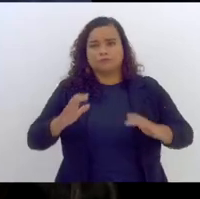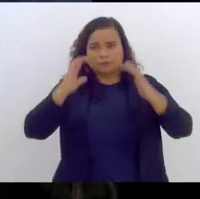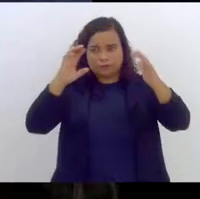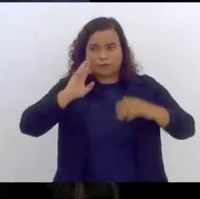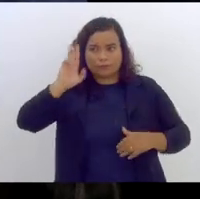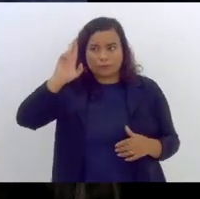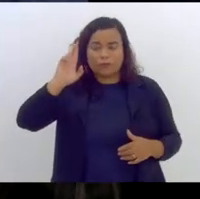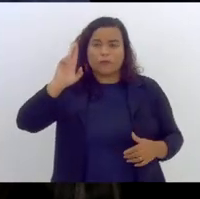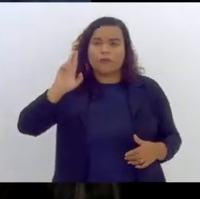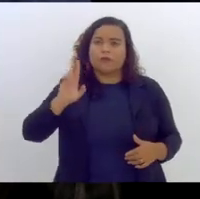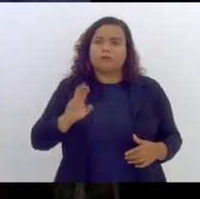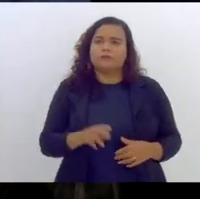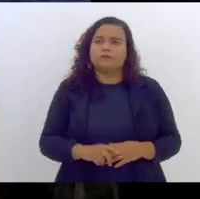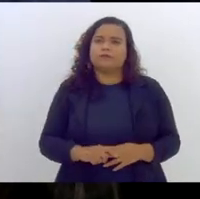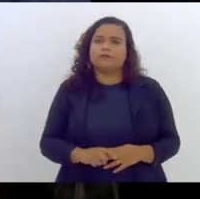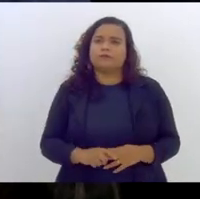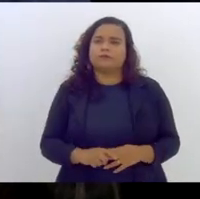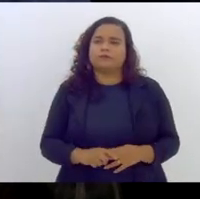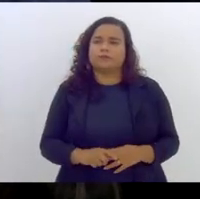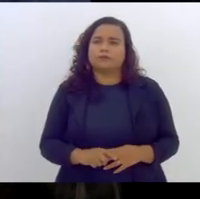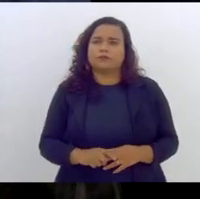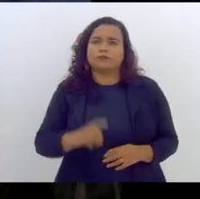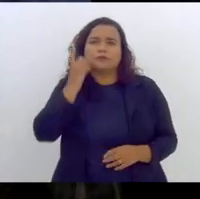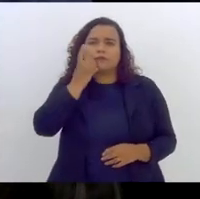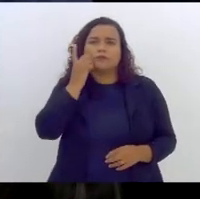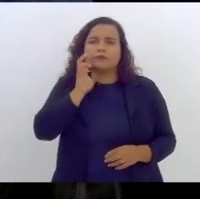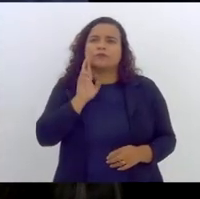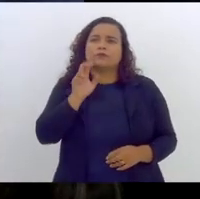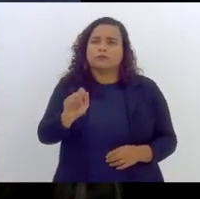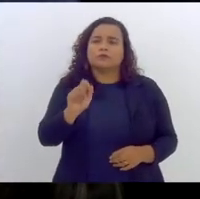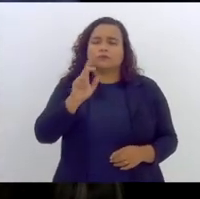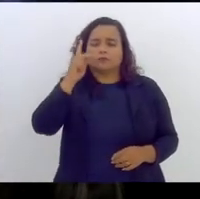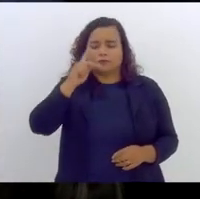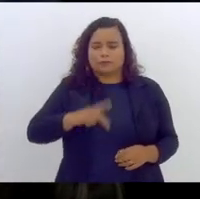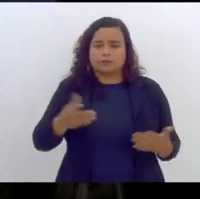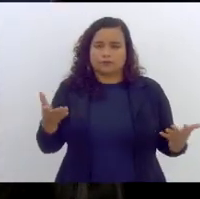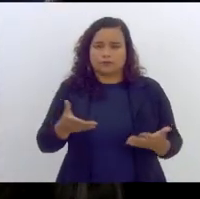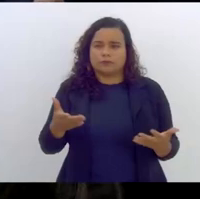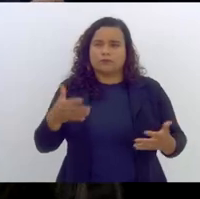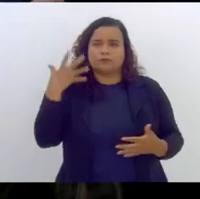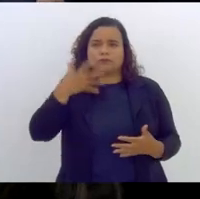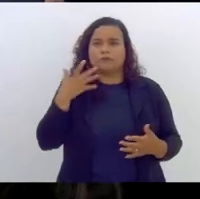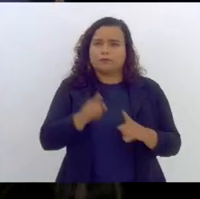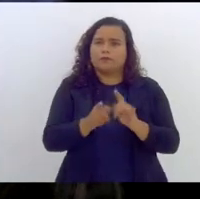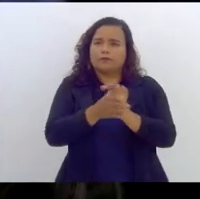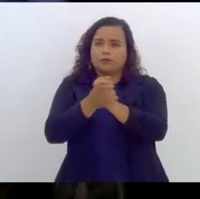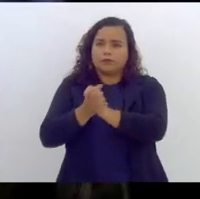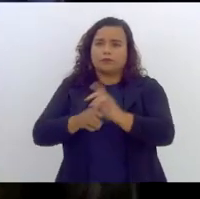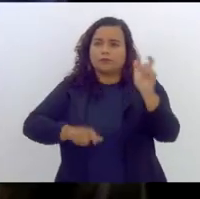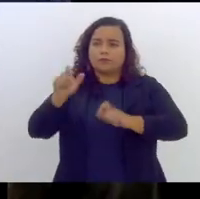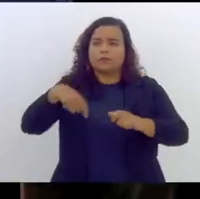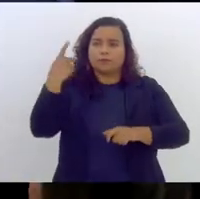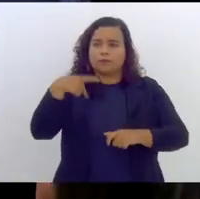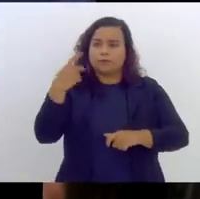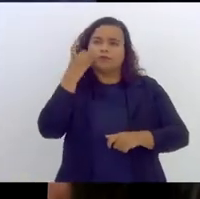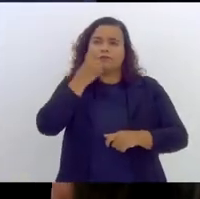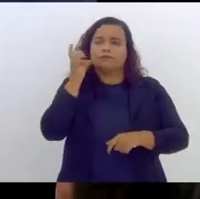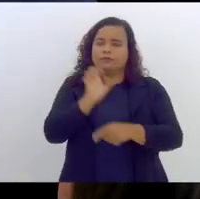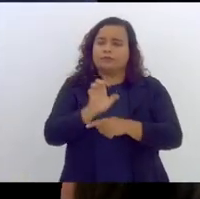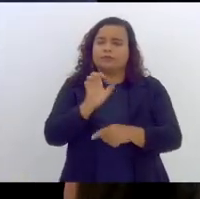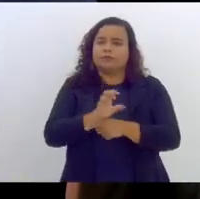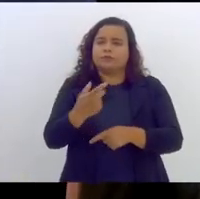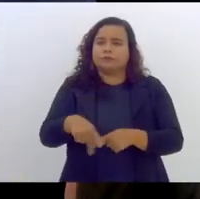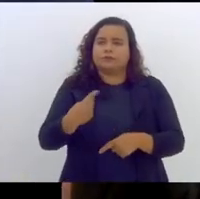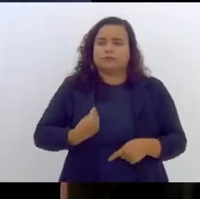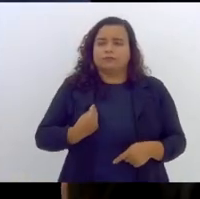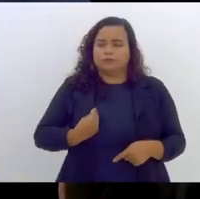disse o Senhor seja só Deputado Rodrigo Monique presídio exceção cumprimentos parlamentares deputados estaduais aqui presentes